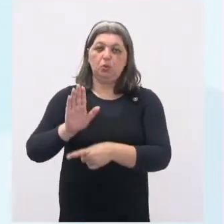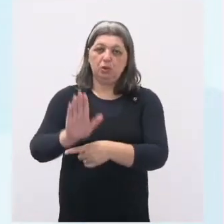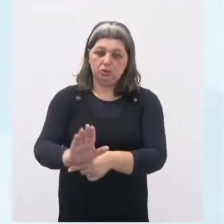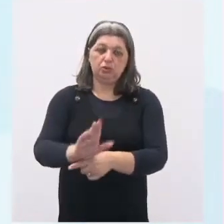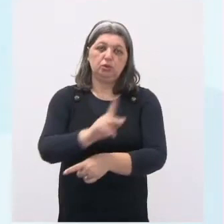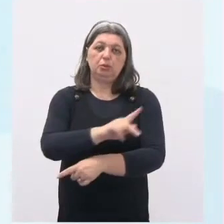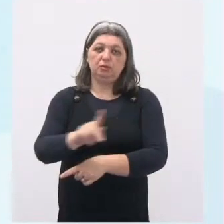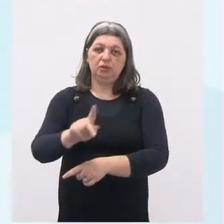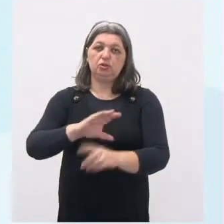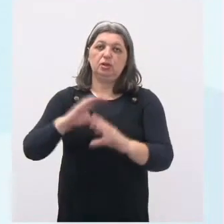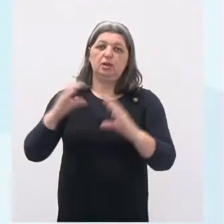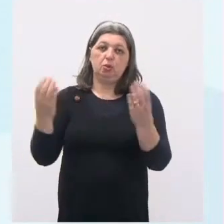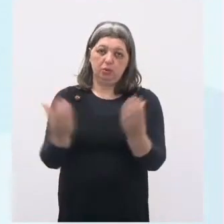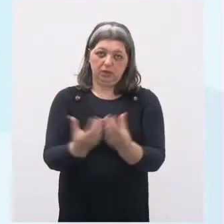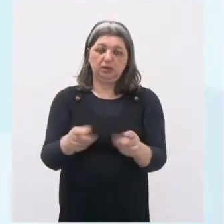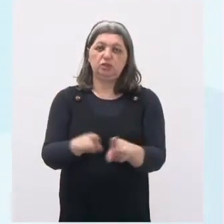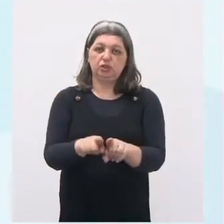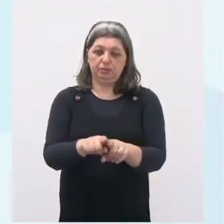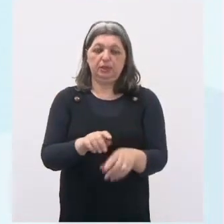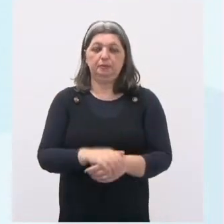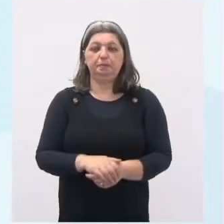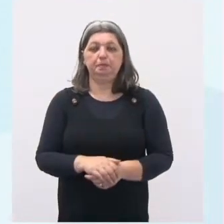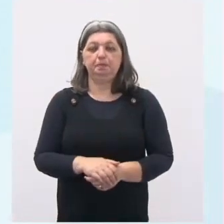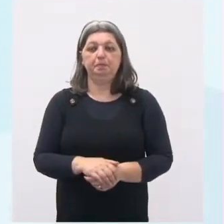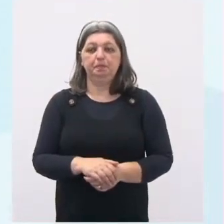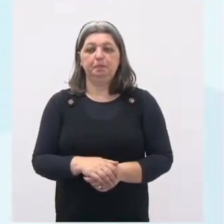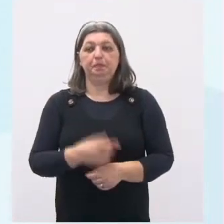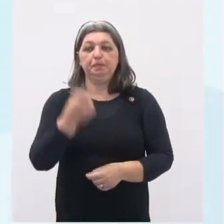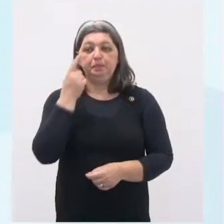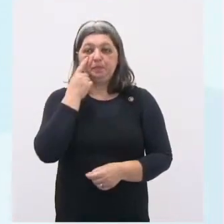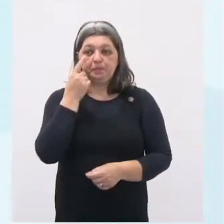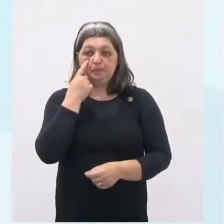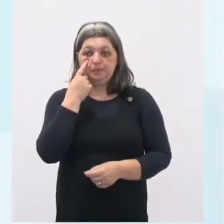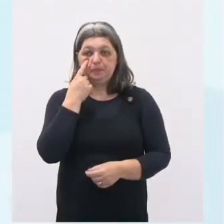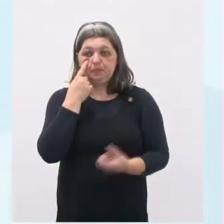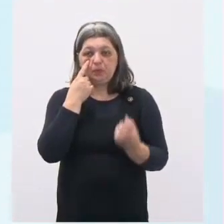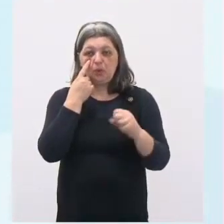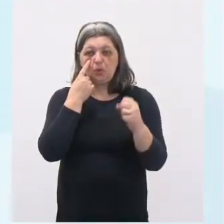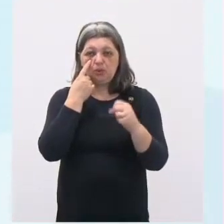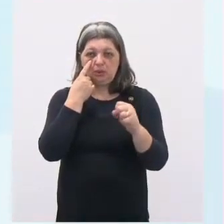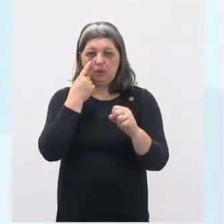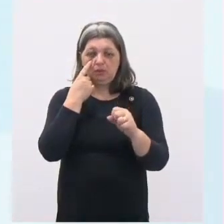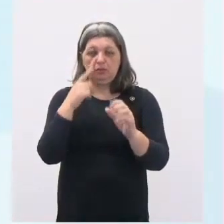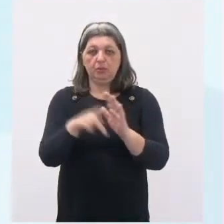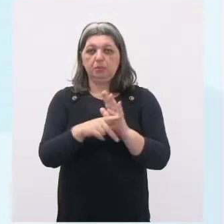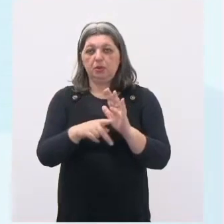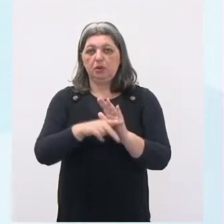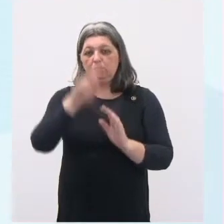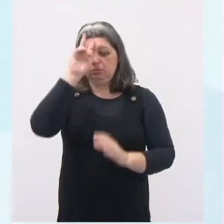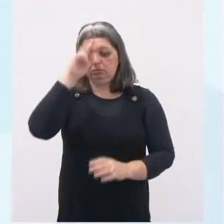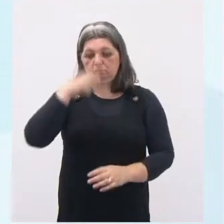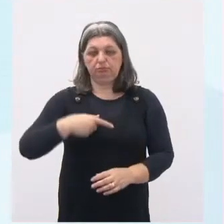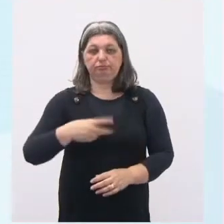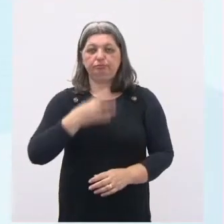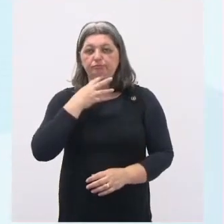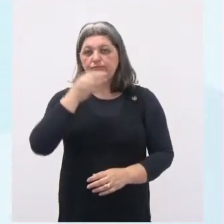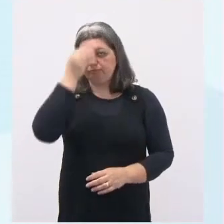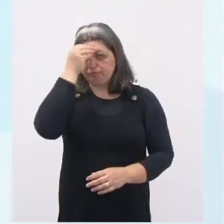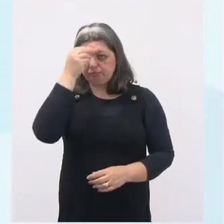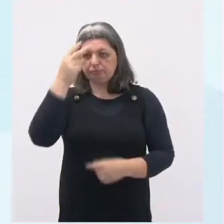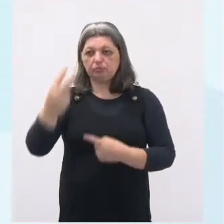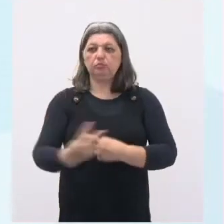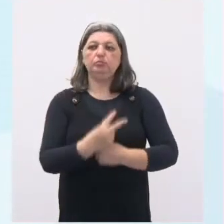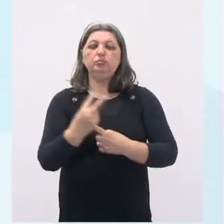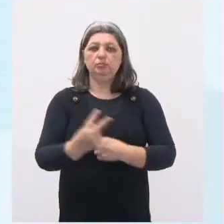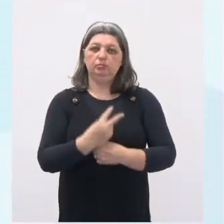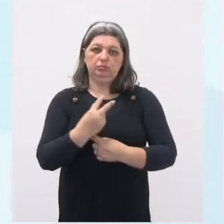comunidade. Vendo também, Marcelo, né, ali o oitavo, que é o autoconhecimento, o autocuidado,